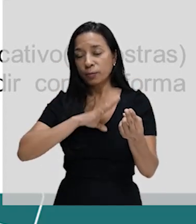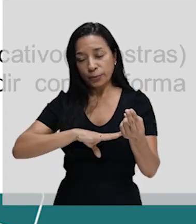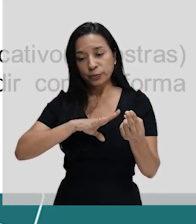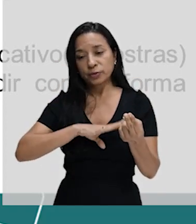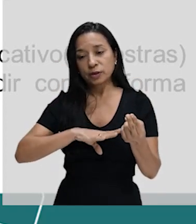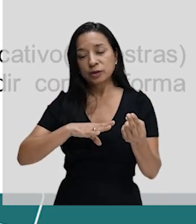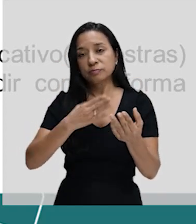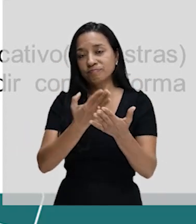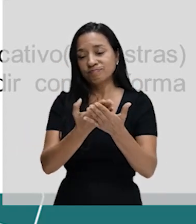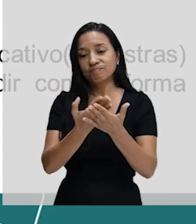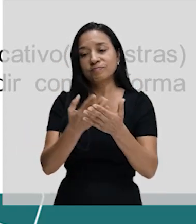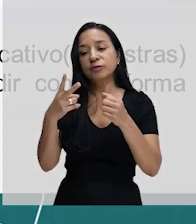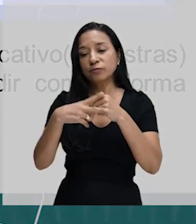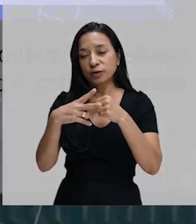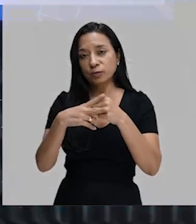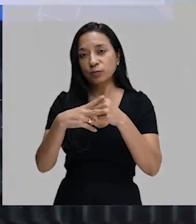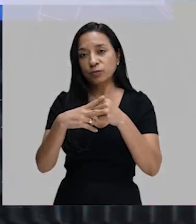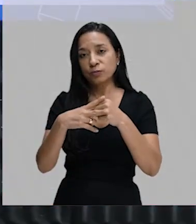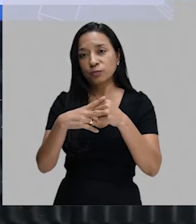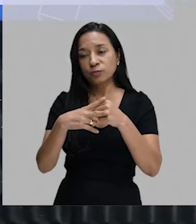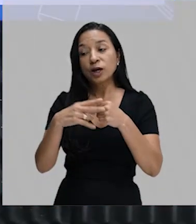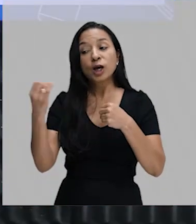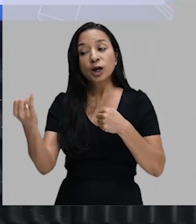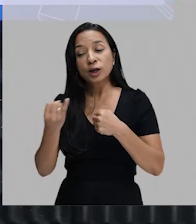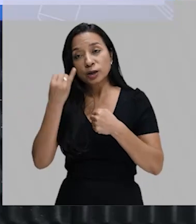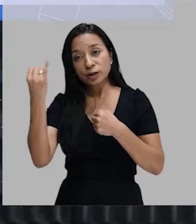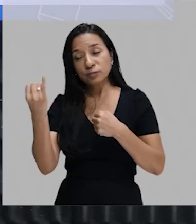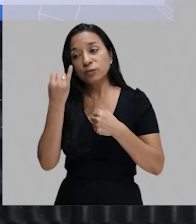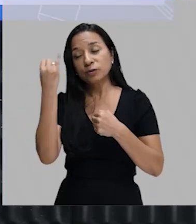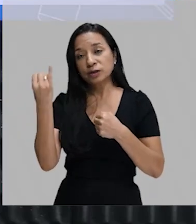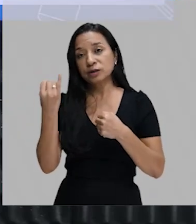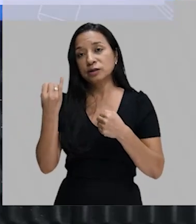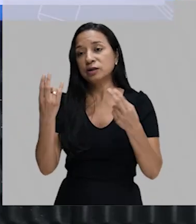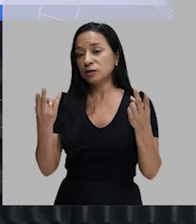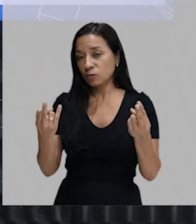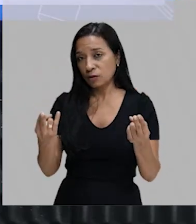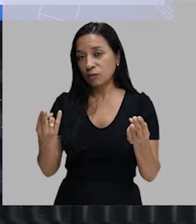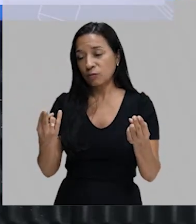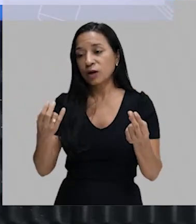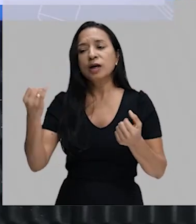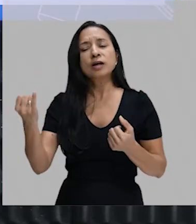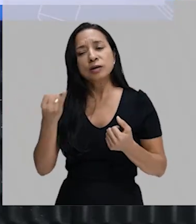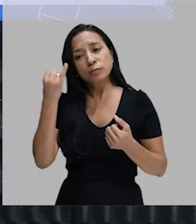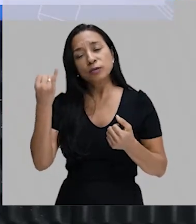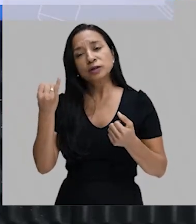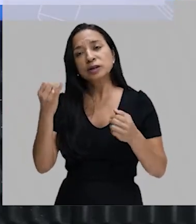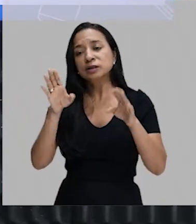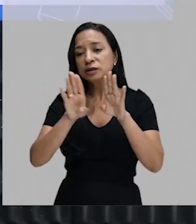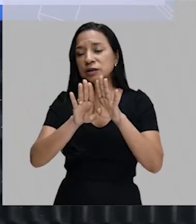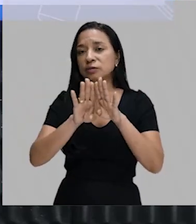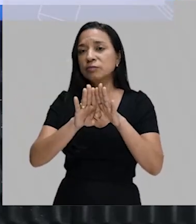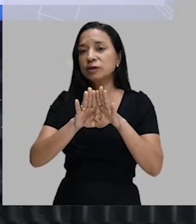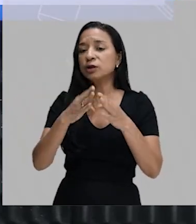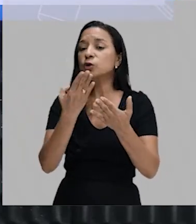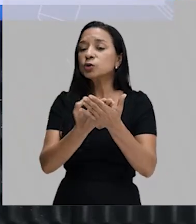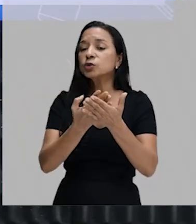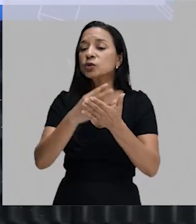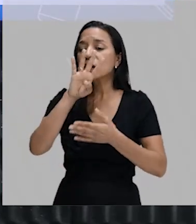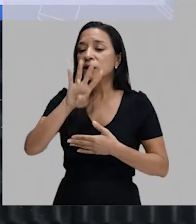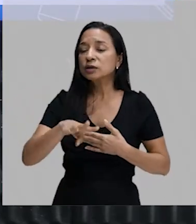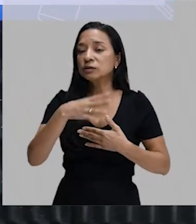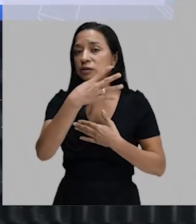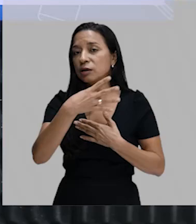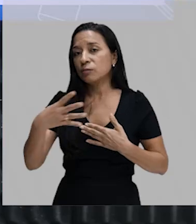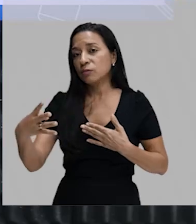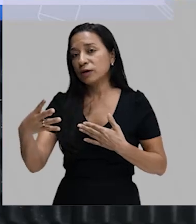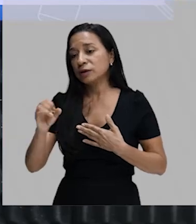o português, é a mesma importância de estudar tabuada para a matemática. Se eu não souber tabuada, algumas expressões